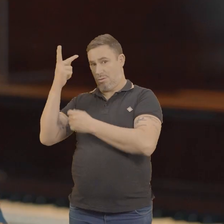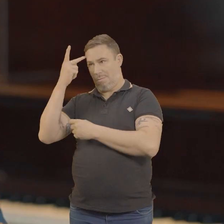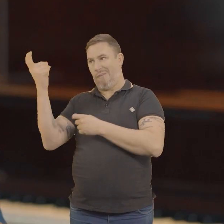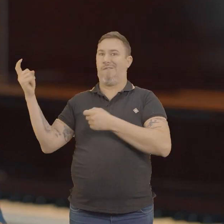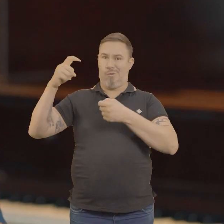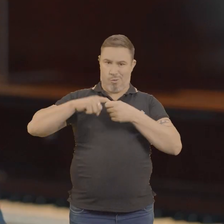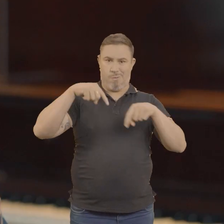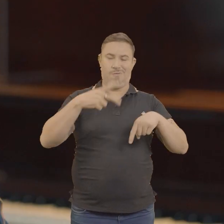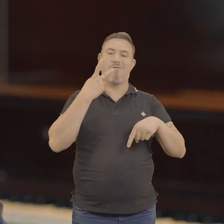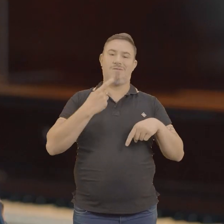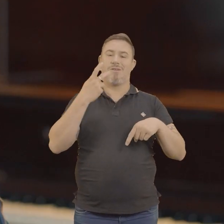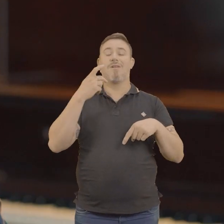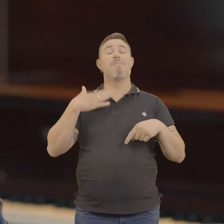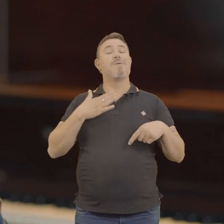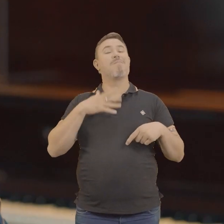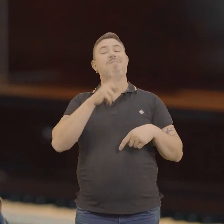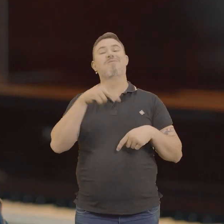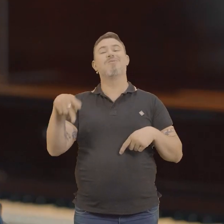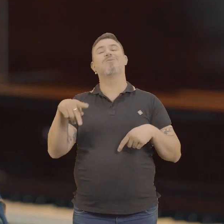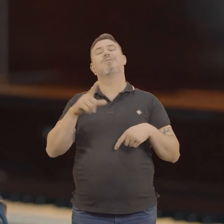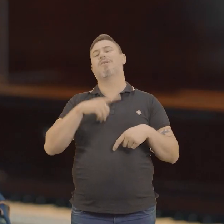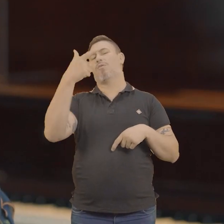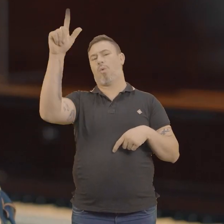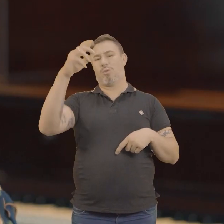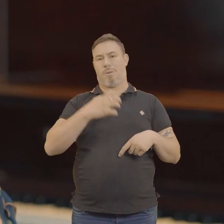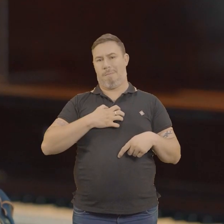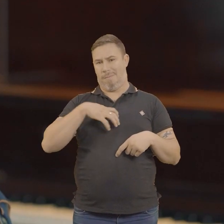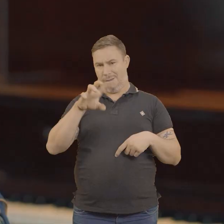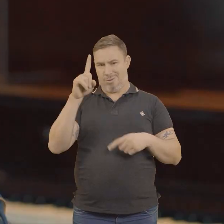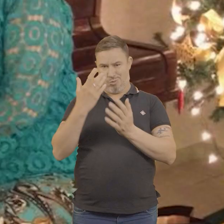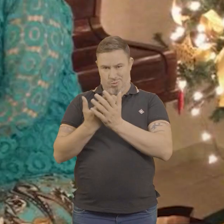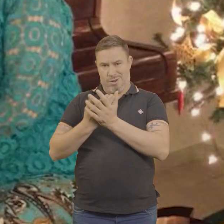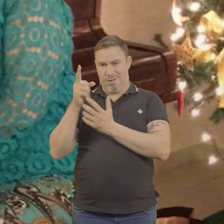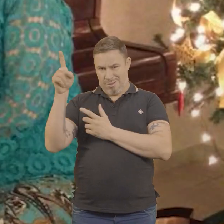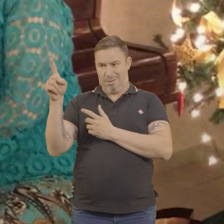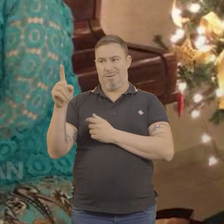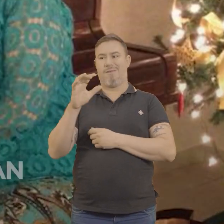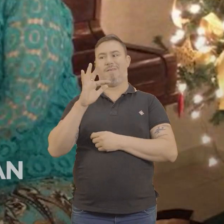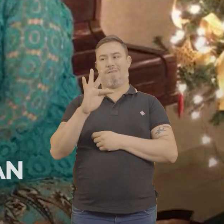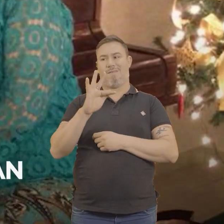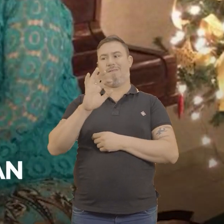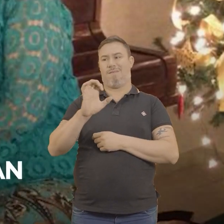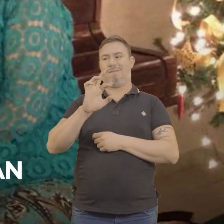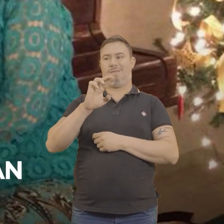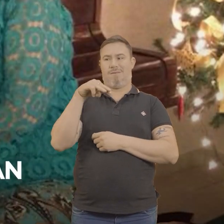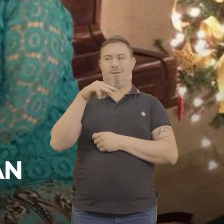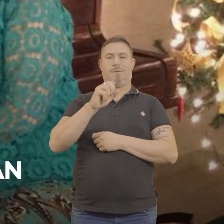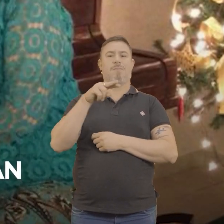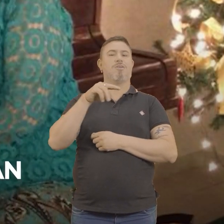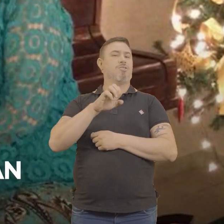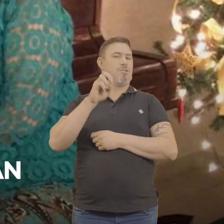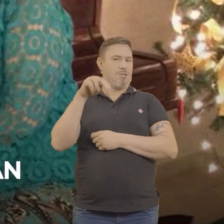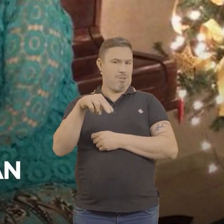e outros que saíram para estudar na Bahia, por exemplo, a professora Repegar Fermanian, que foi fazer curso